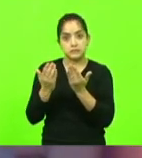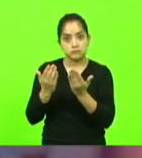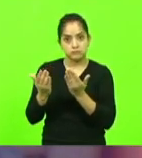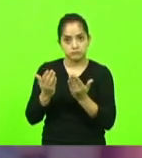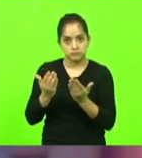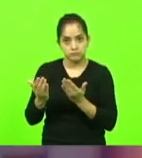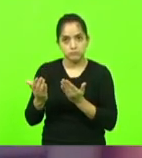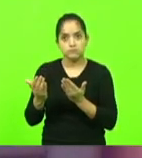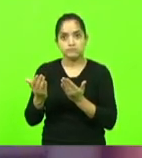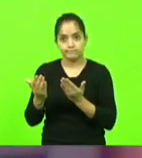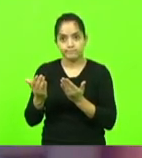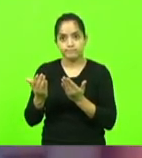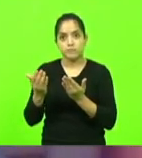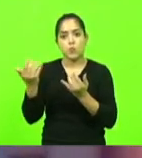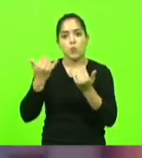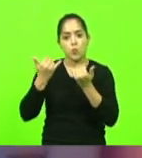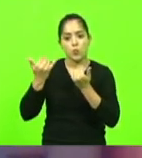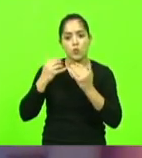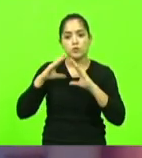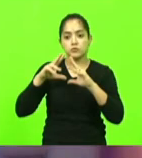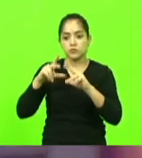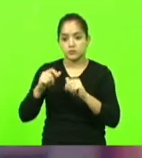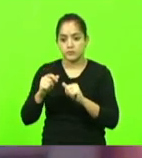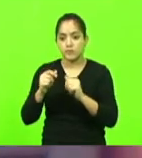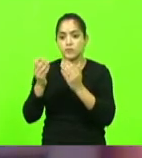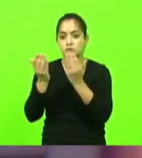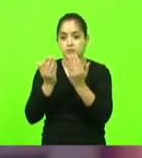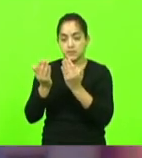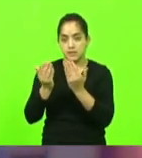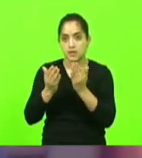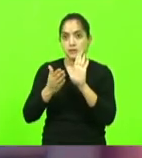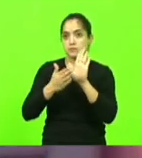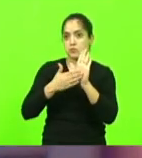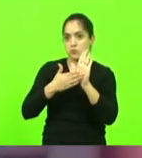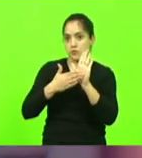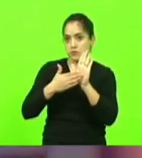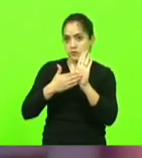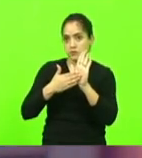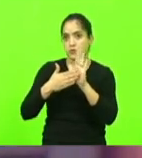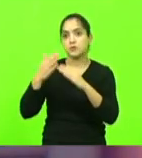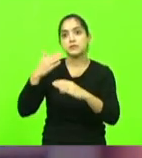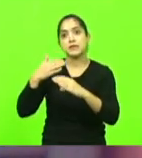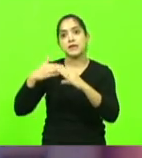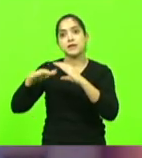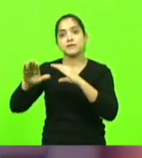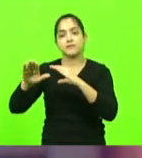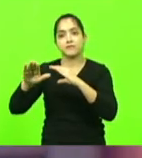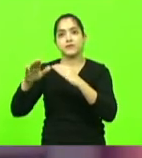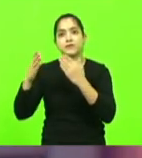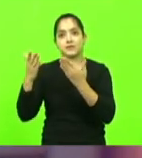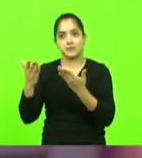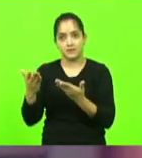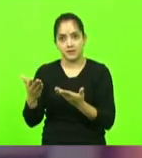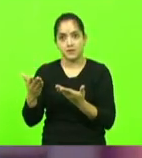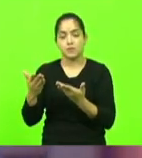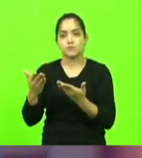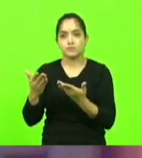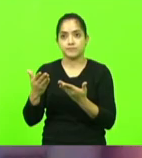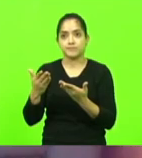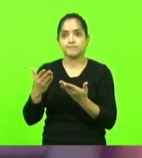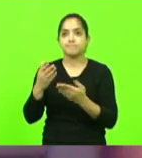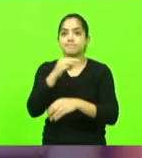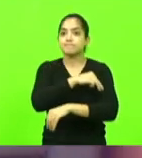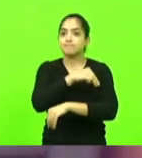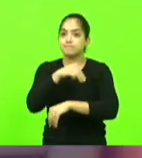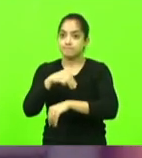uso dessas informações e análises e proposições, enviar o plano de cargos e carreira do magistério para